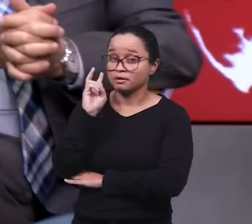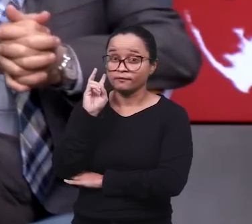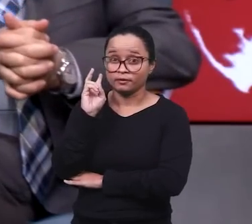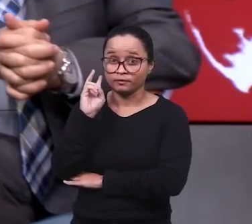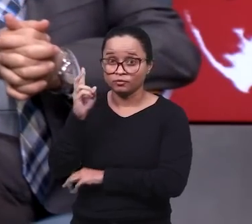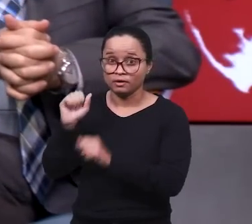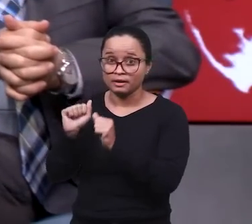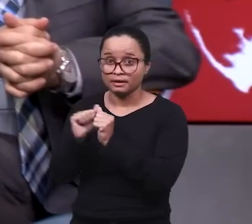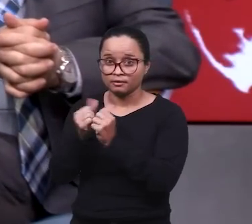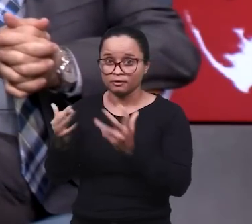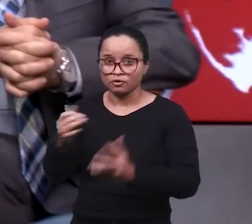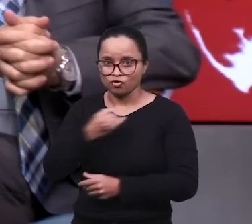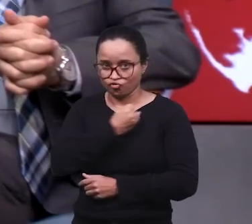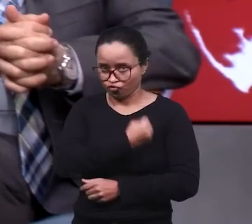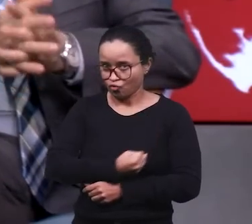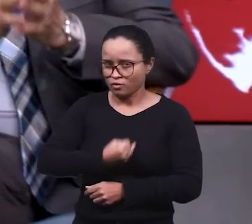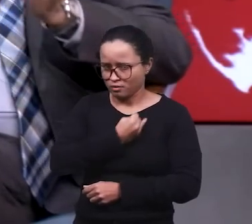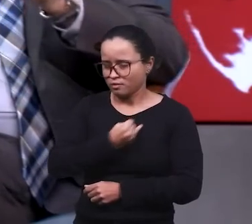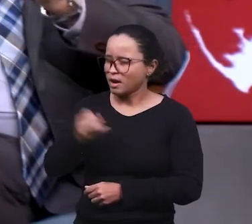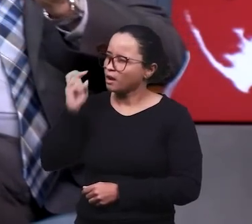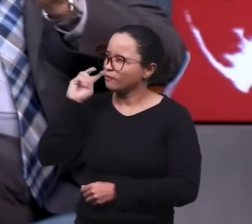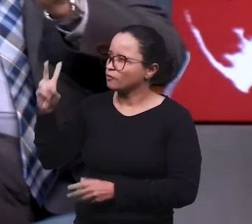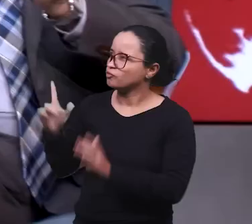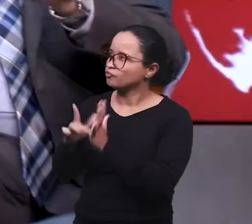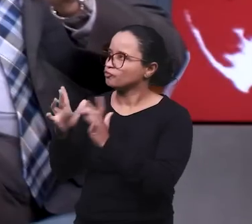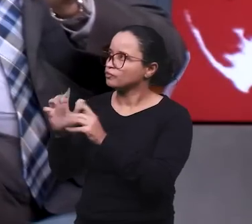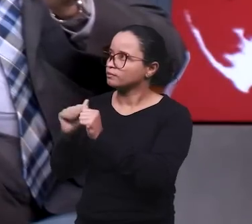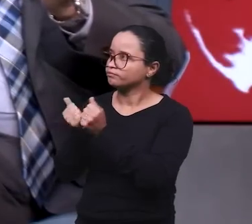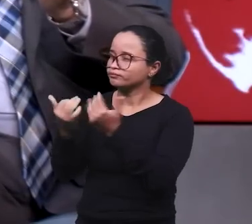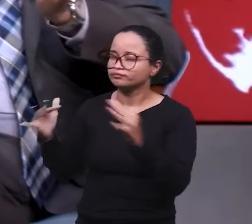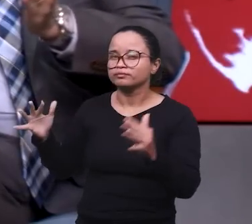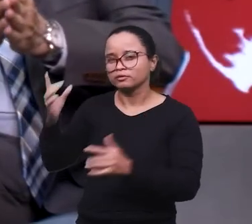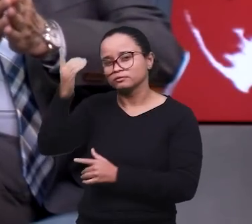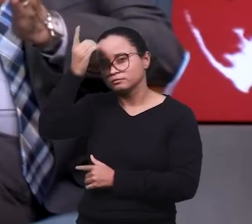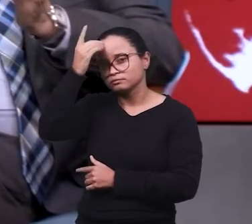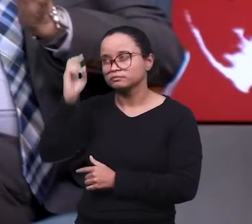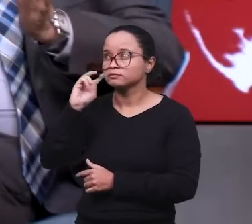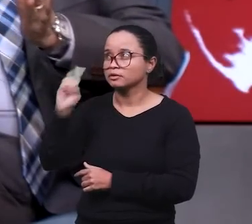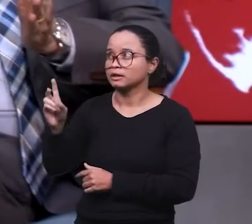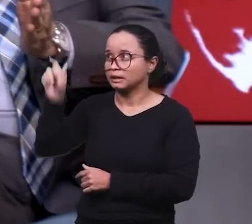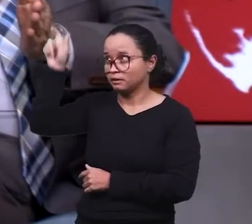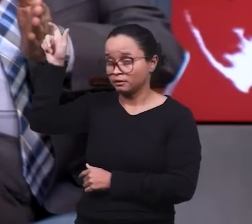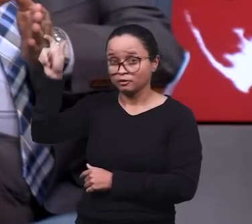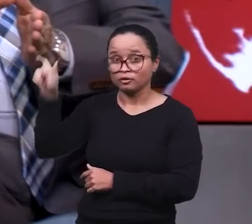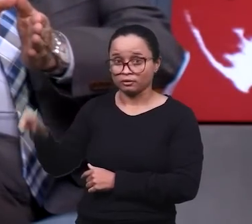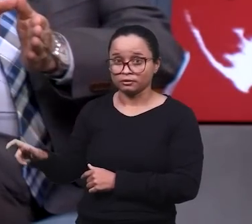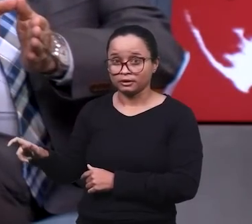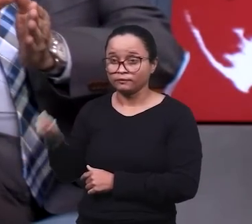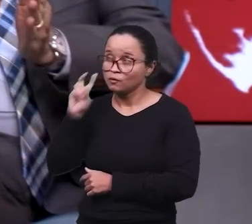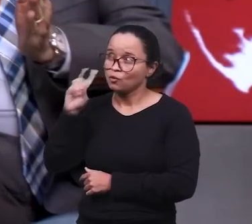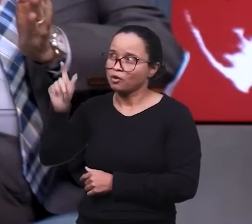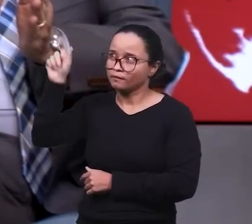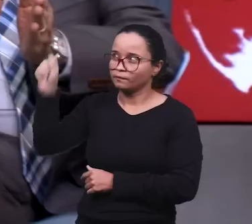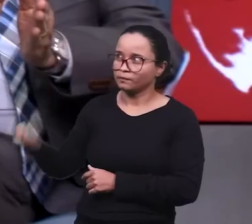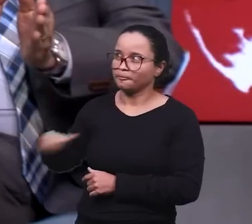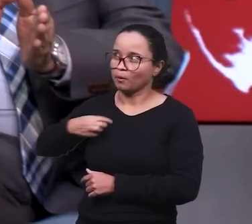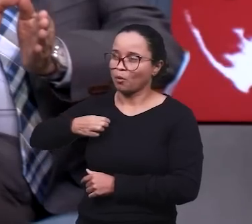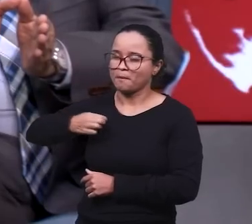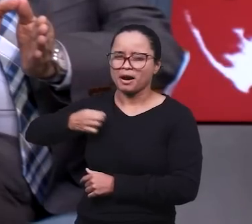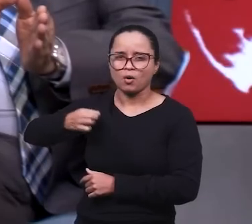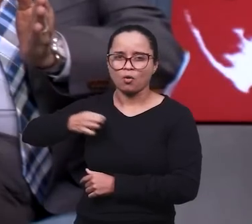glorificado, alguém disse, qual foi a visão que João teve? E estava vestido de